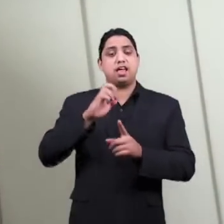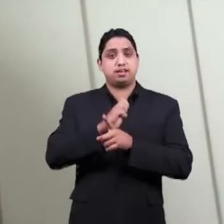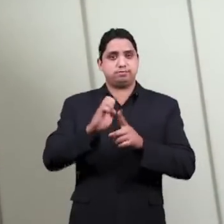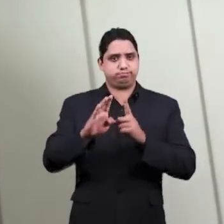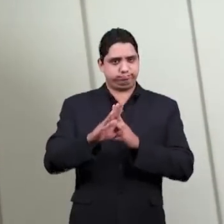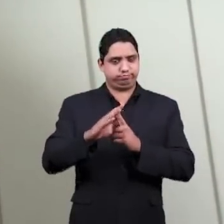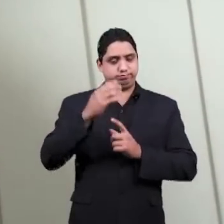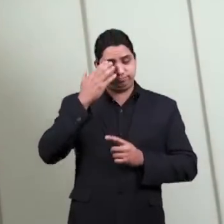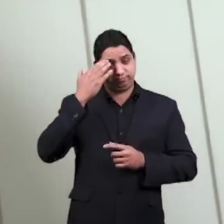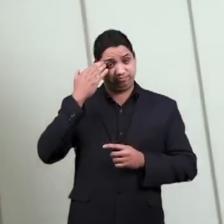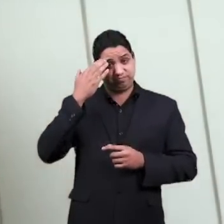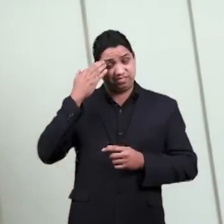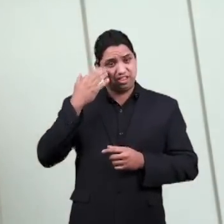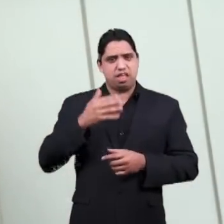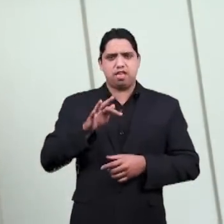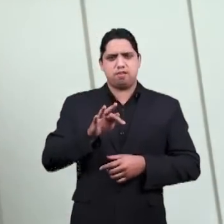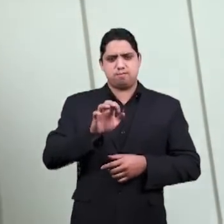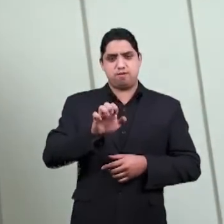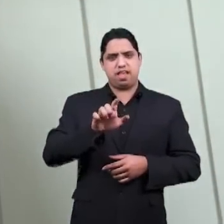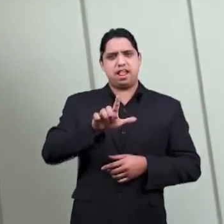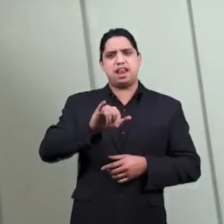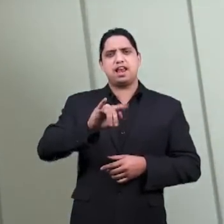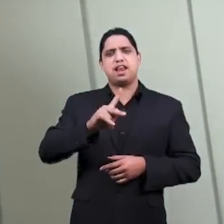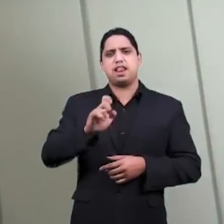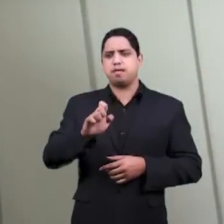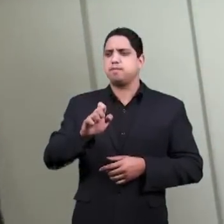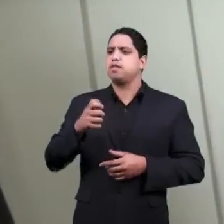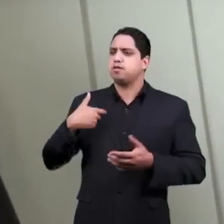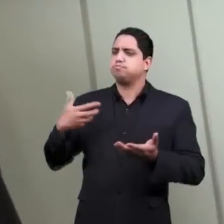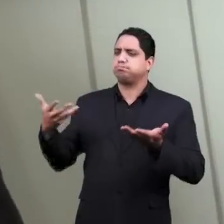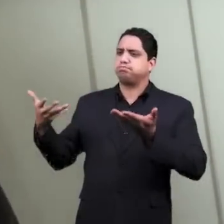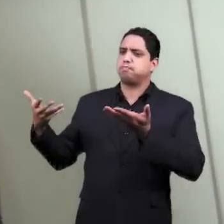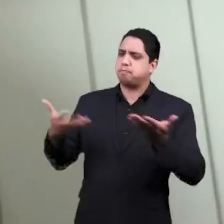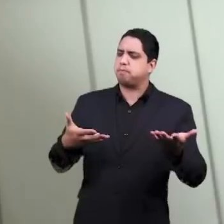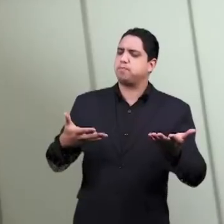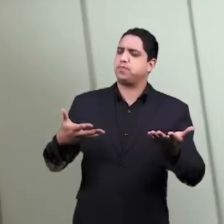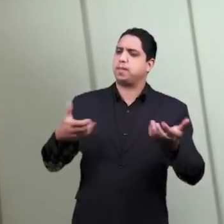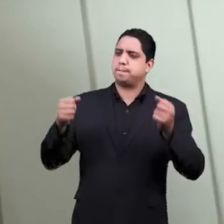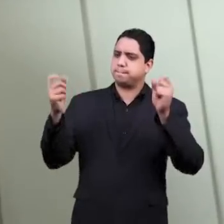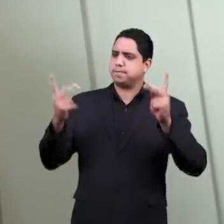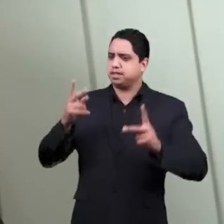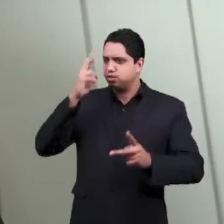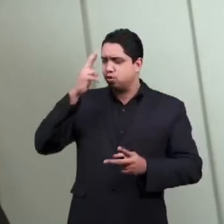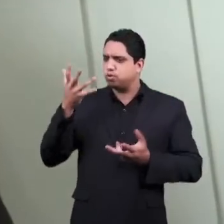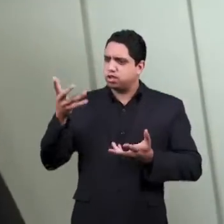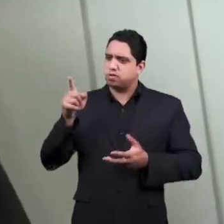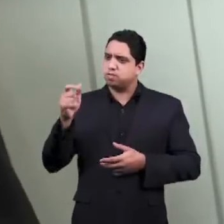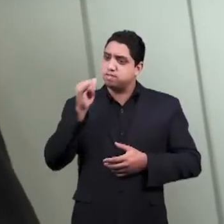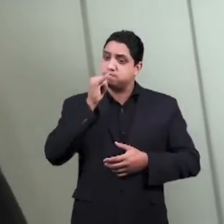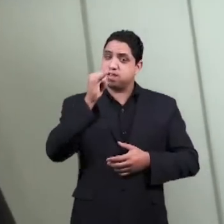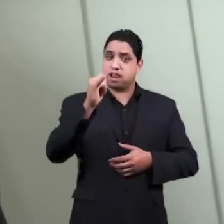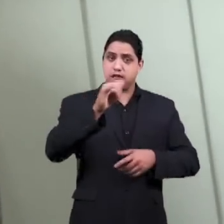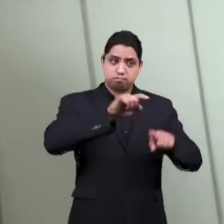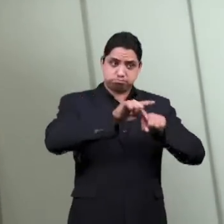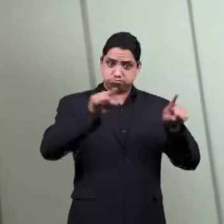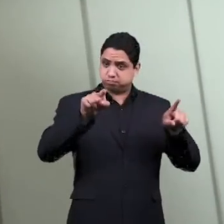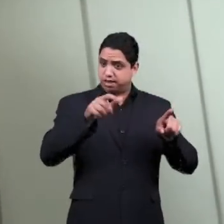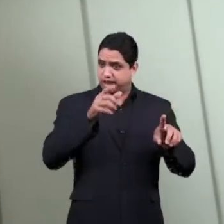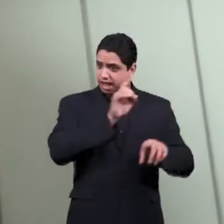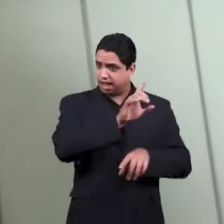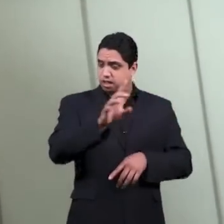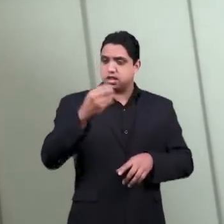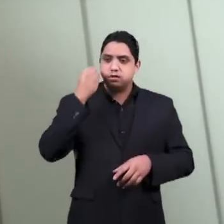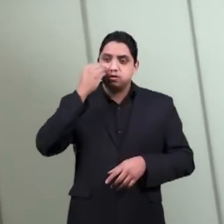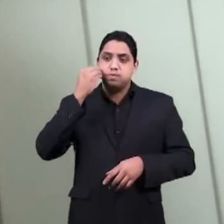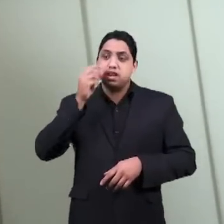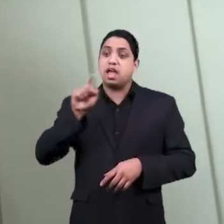Dominical. Felipe, eu quero cumprimentar você com a paz do Senhor. E eu gostaria que você pudesse contar para nós a experiência de vocês,